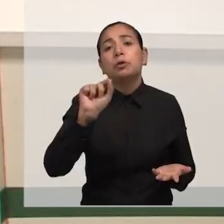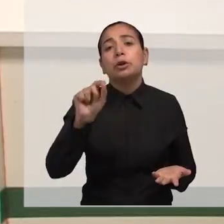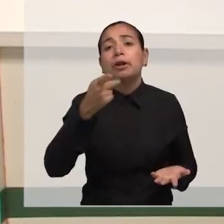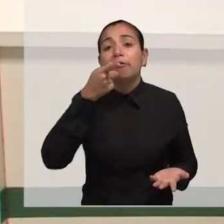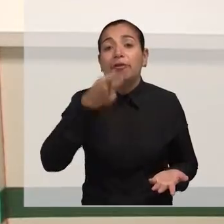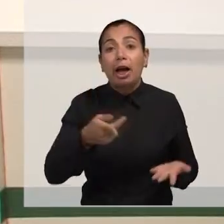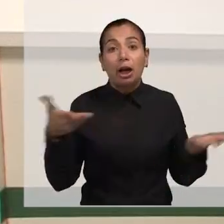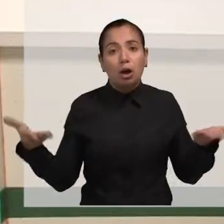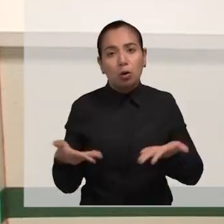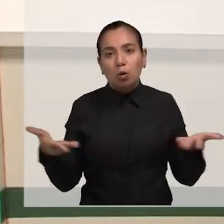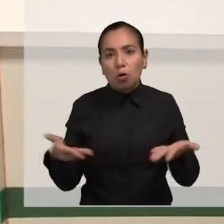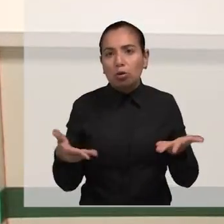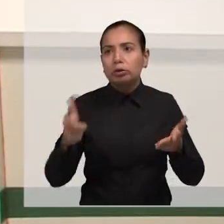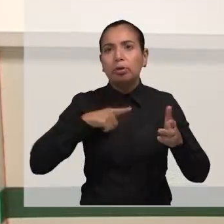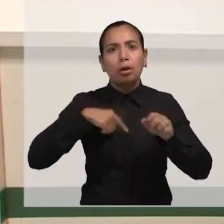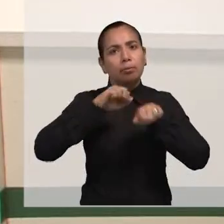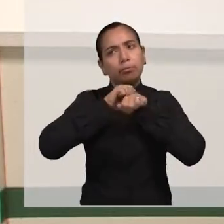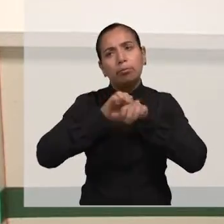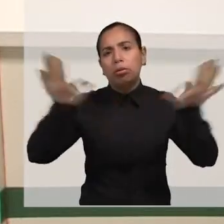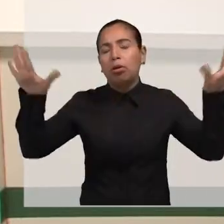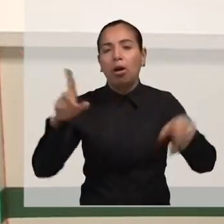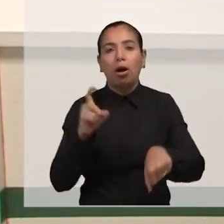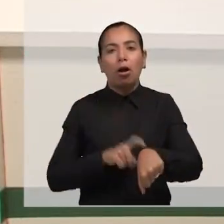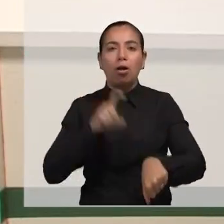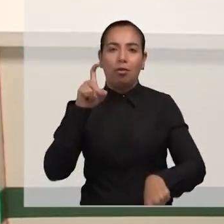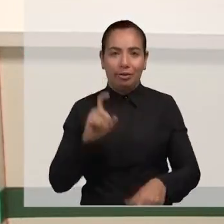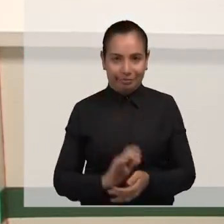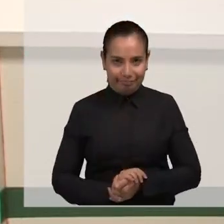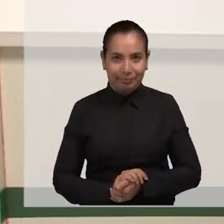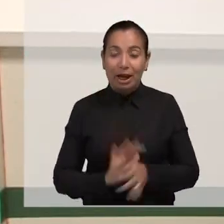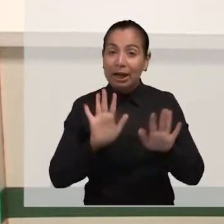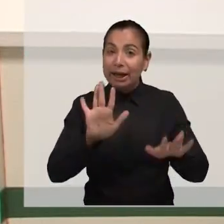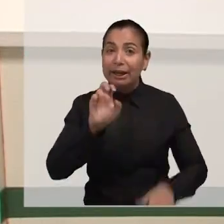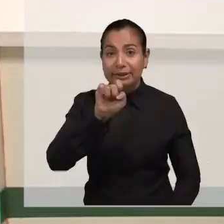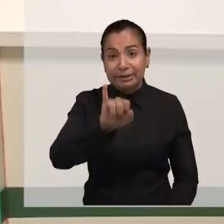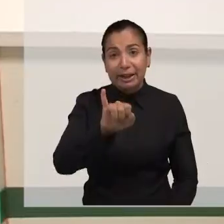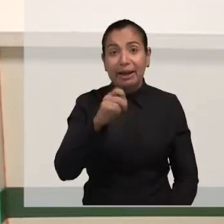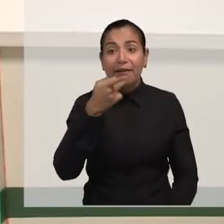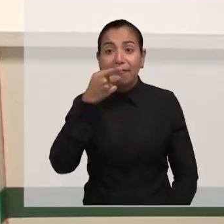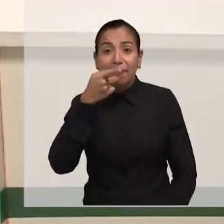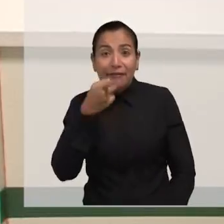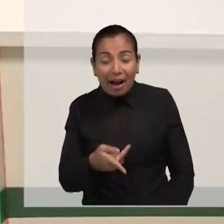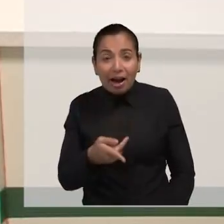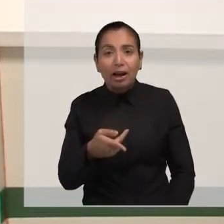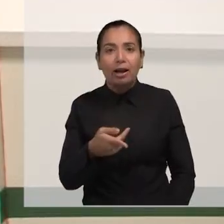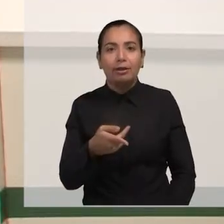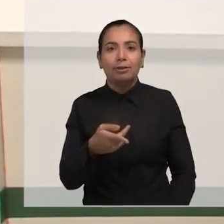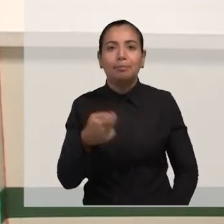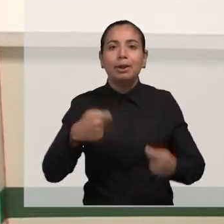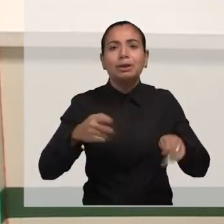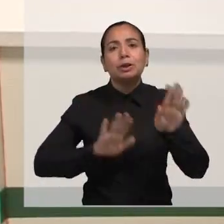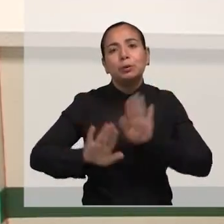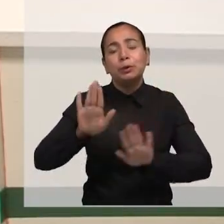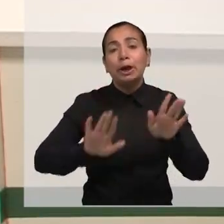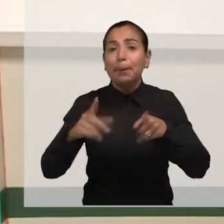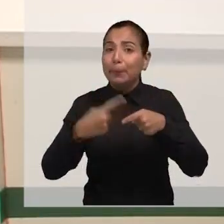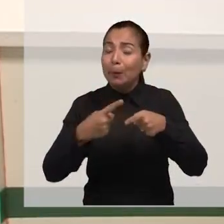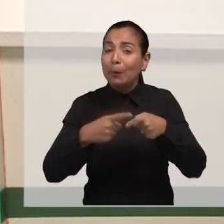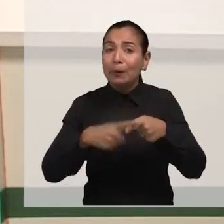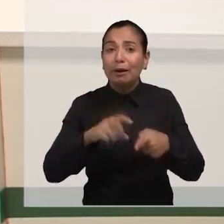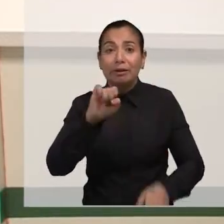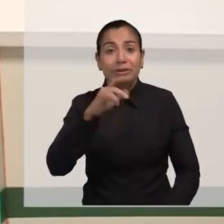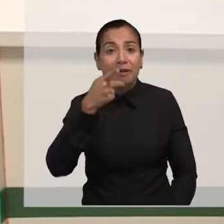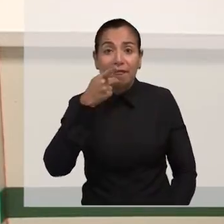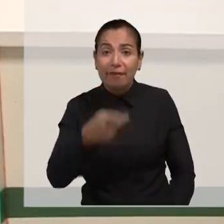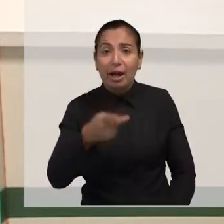fala, tanto faz. Às vezes, nem para um repórter, mas se você falar e for gravado, vira notícia. Então, eu fico, às